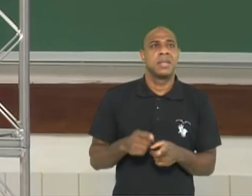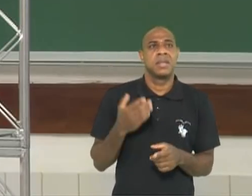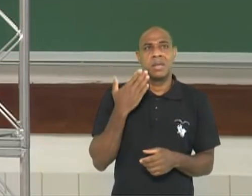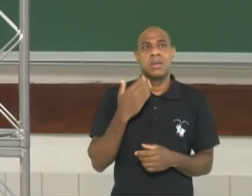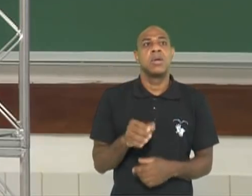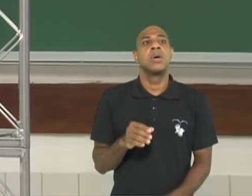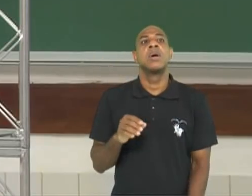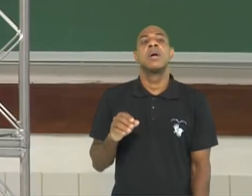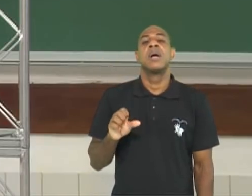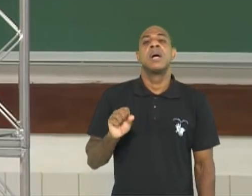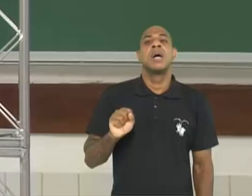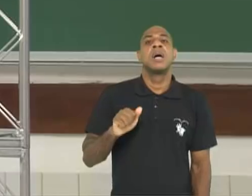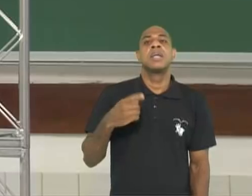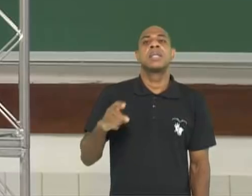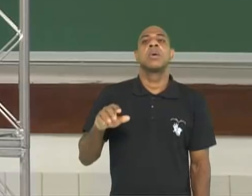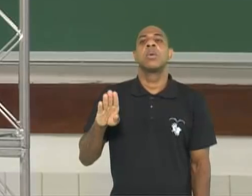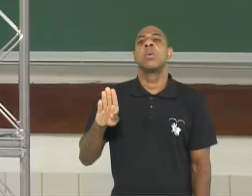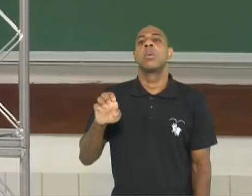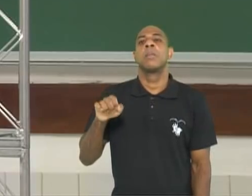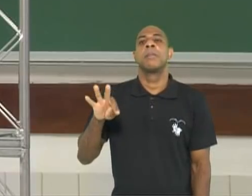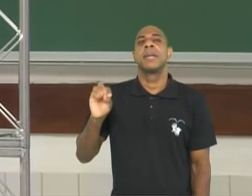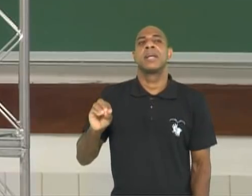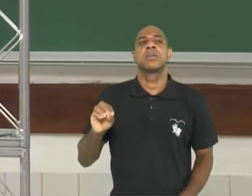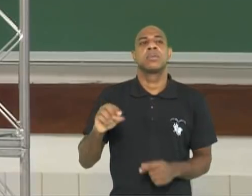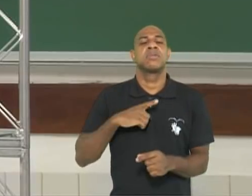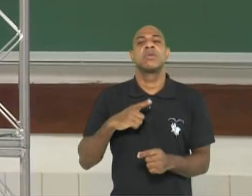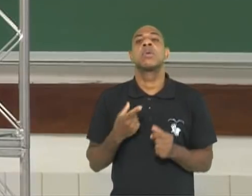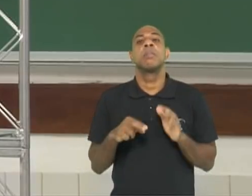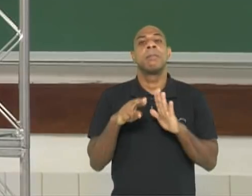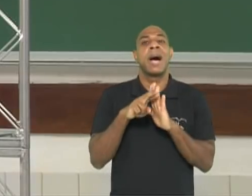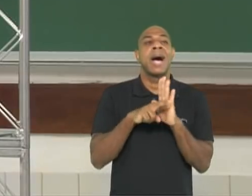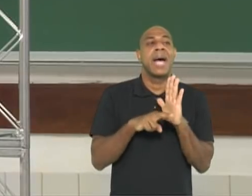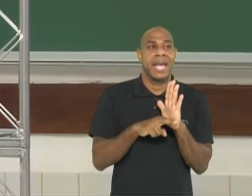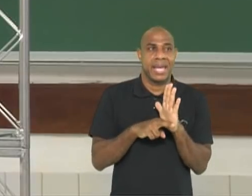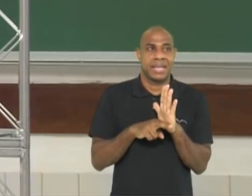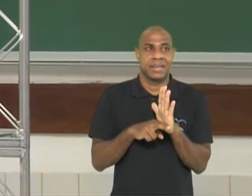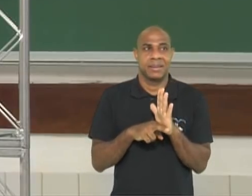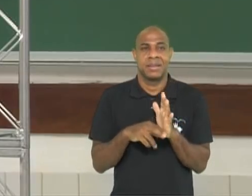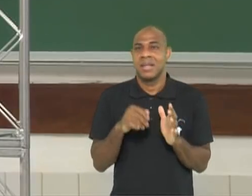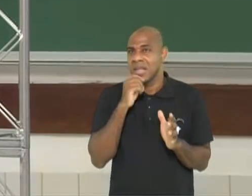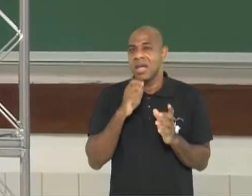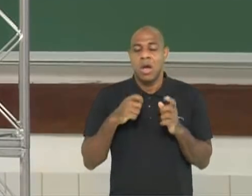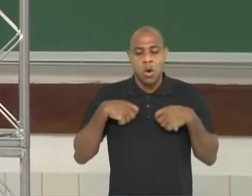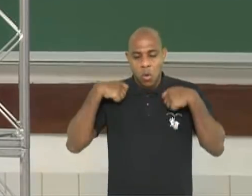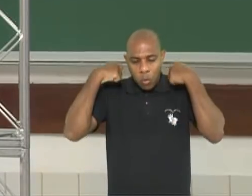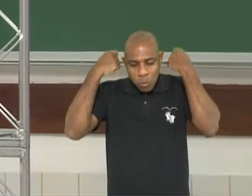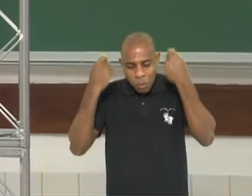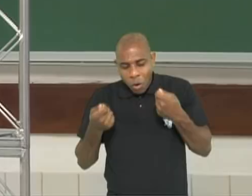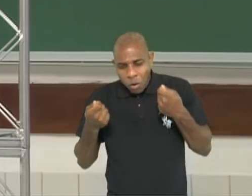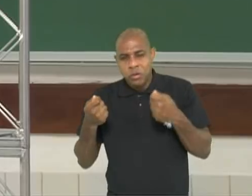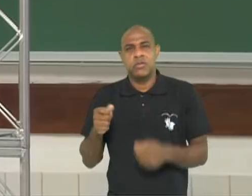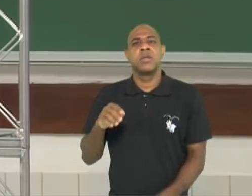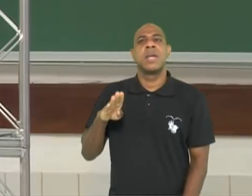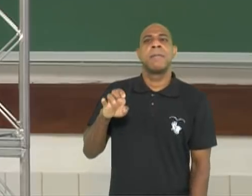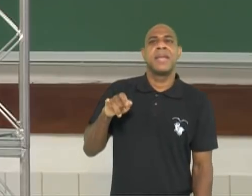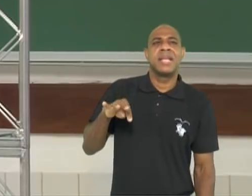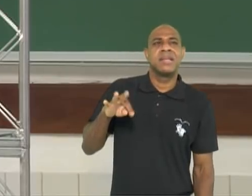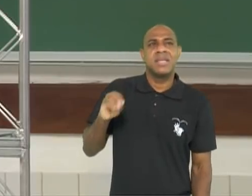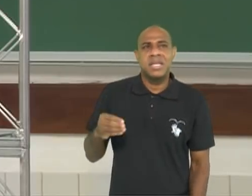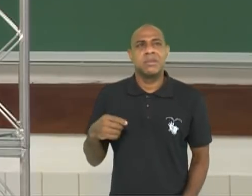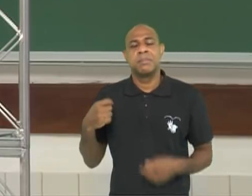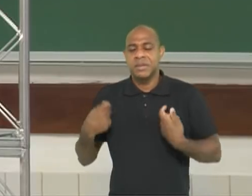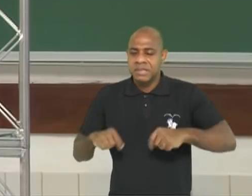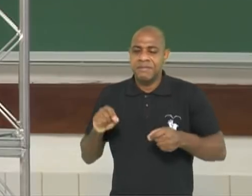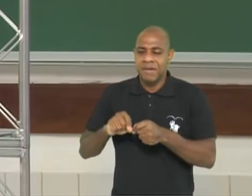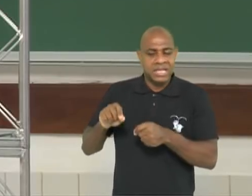Bento, deixou as chamadas regras de São Bento, né? Um monge beneditino deve fazer isso.